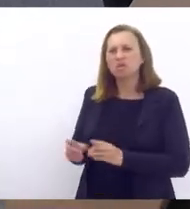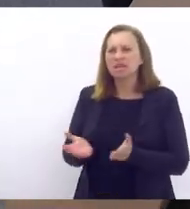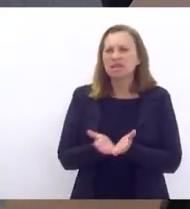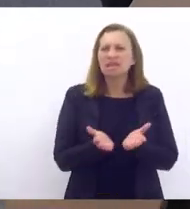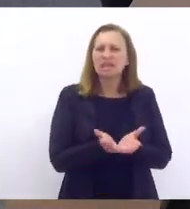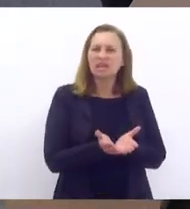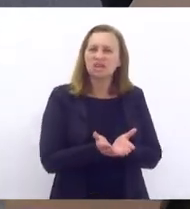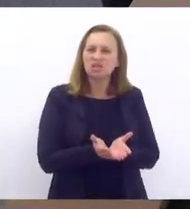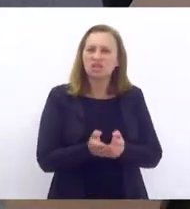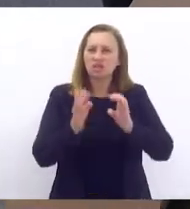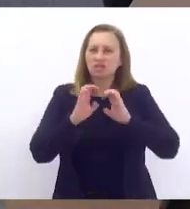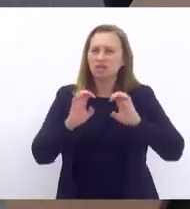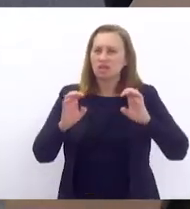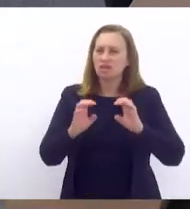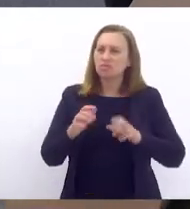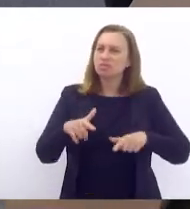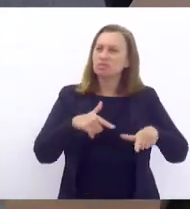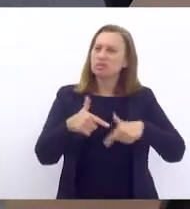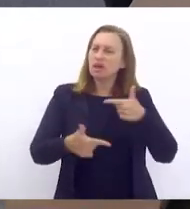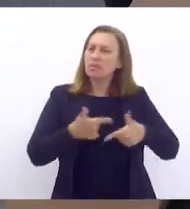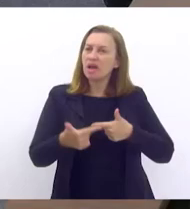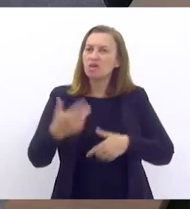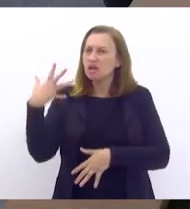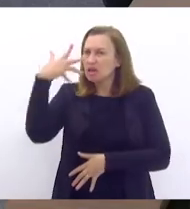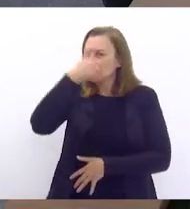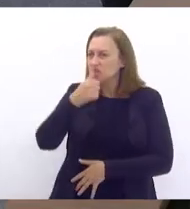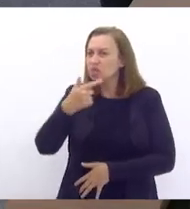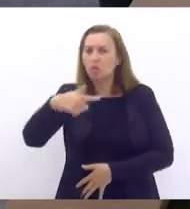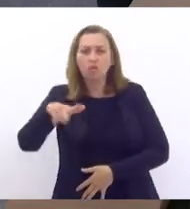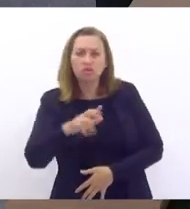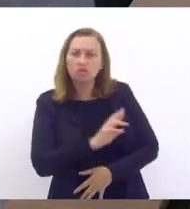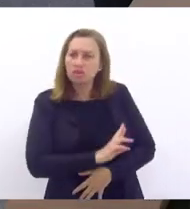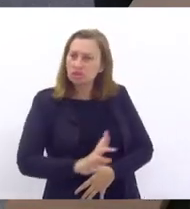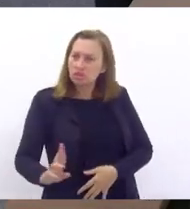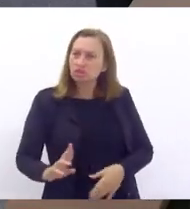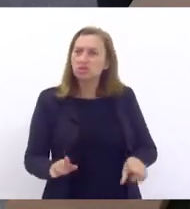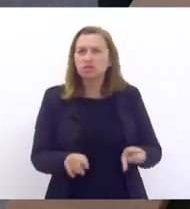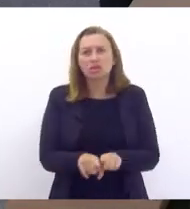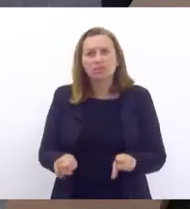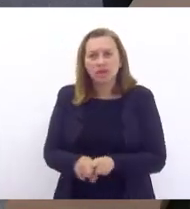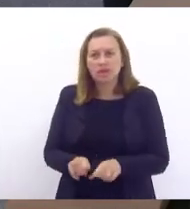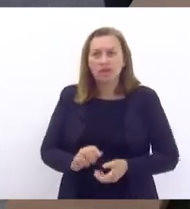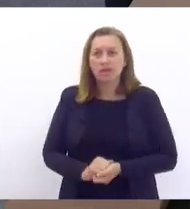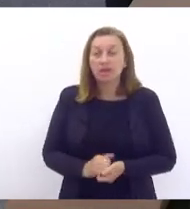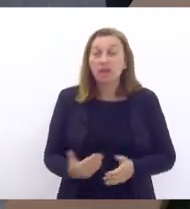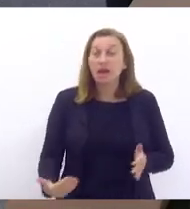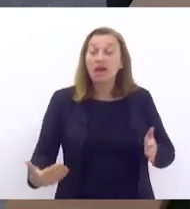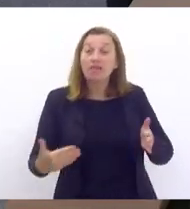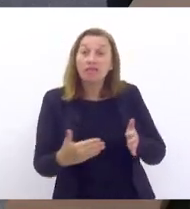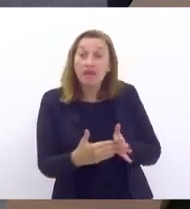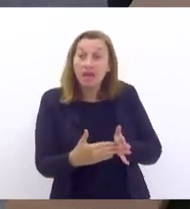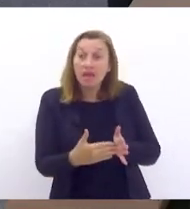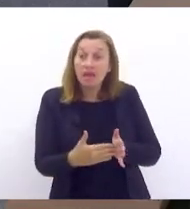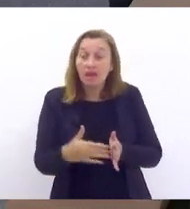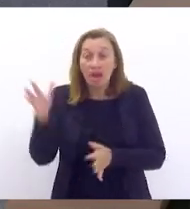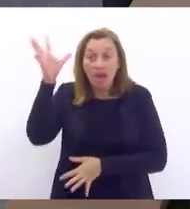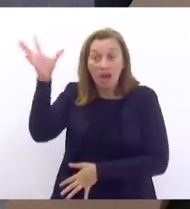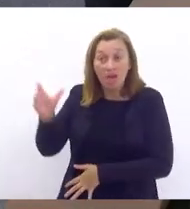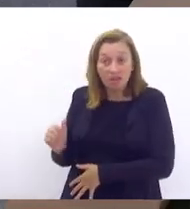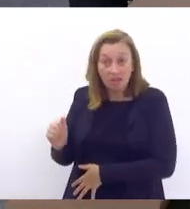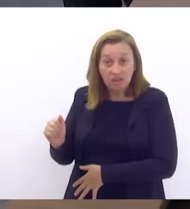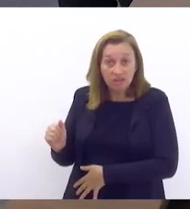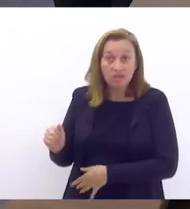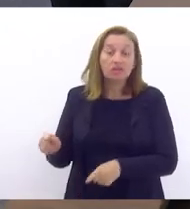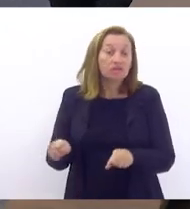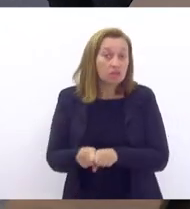bonito nesta área, bem como outras religiões, não é, até de matriz, não é,